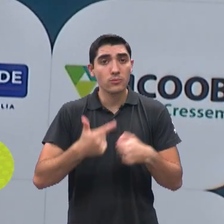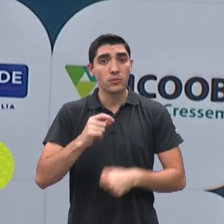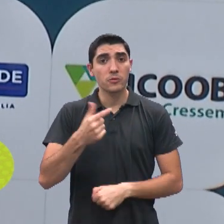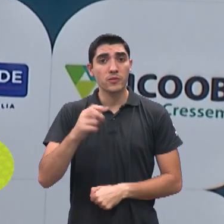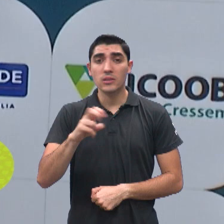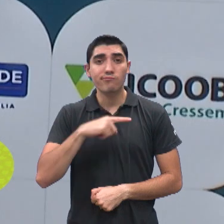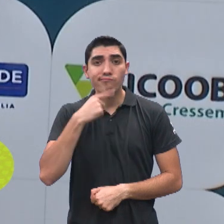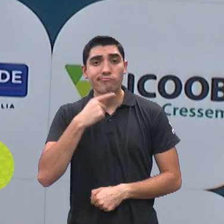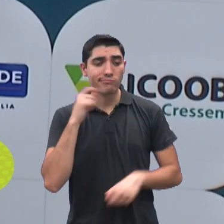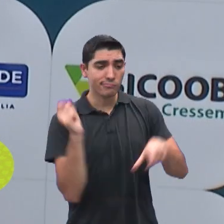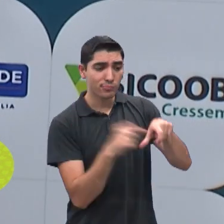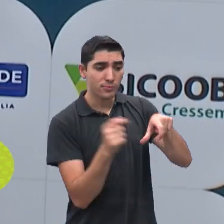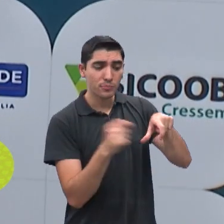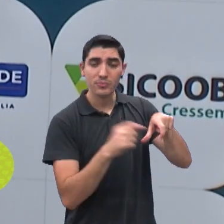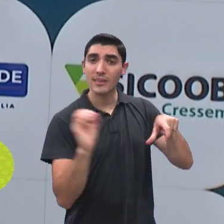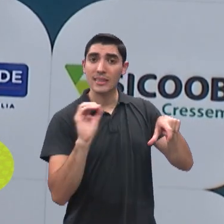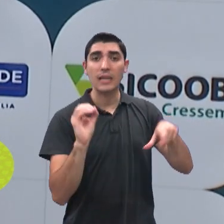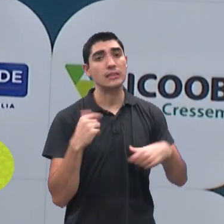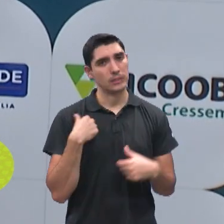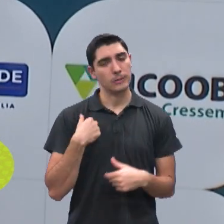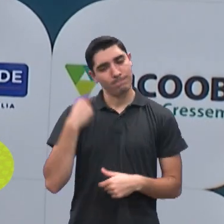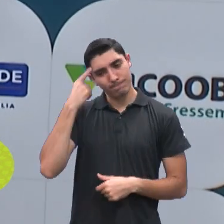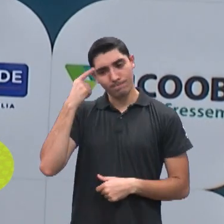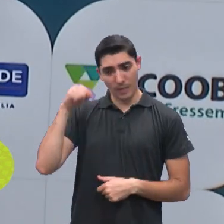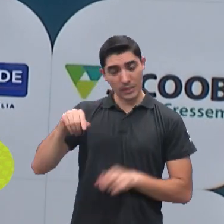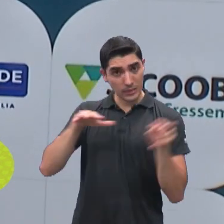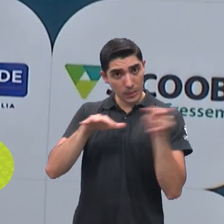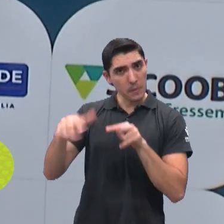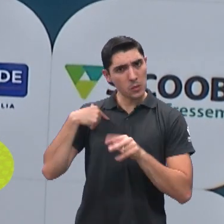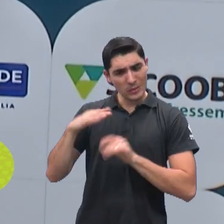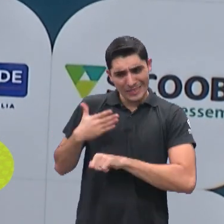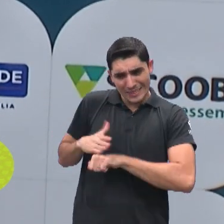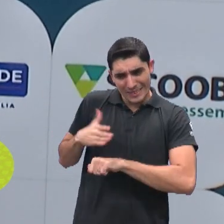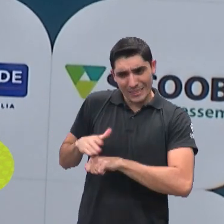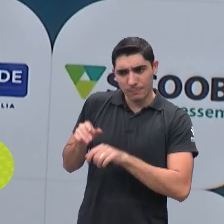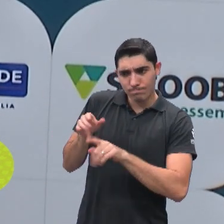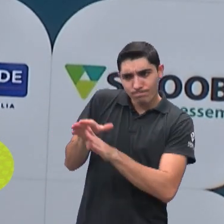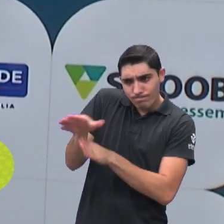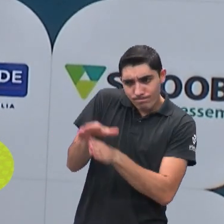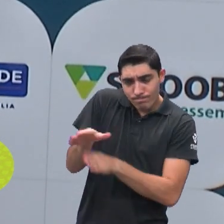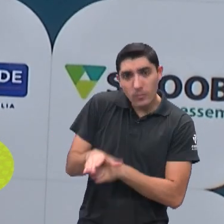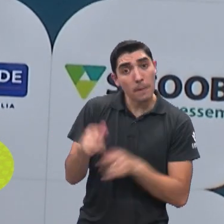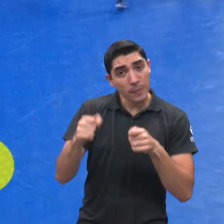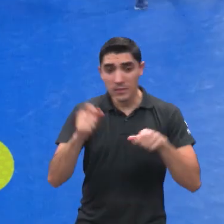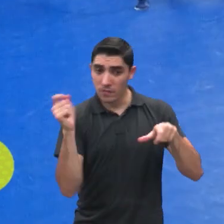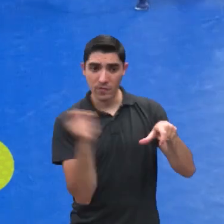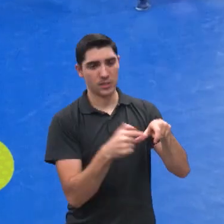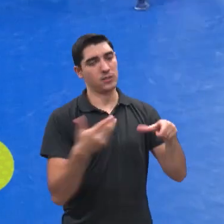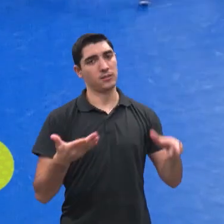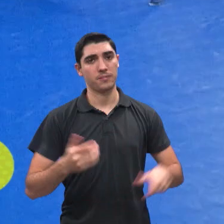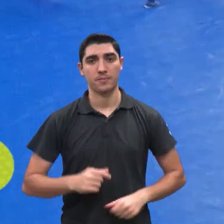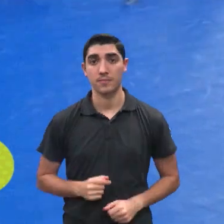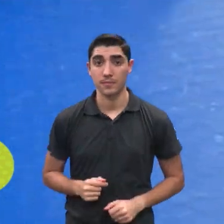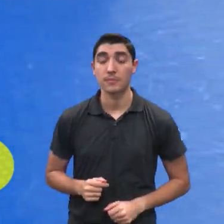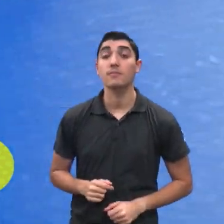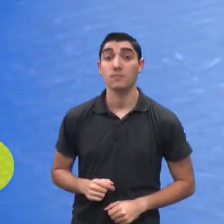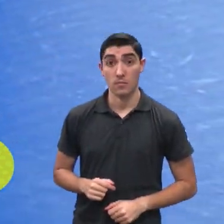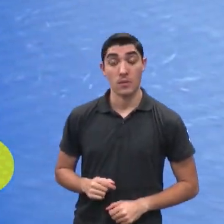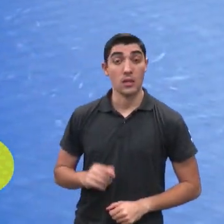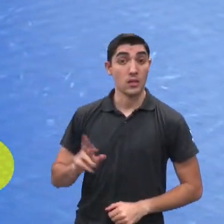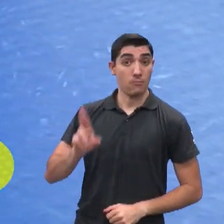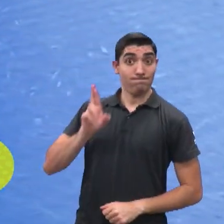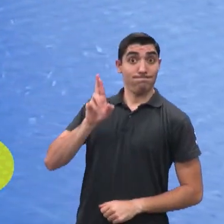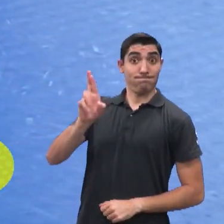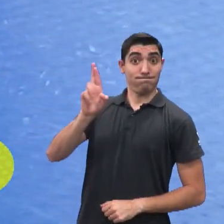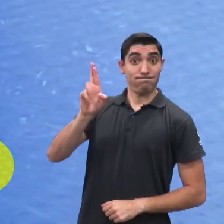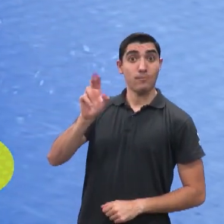o que eu venho fazendo essa semana aí, arrumar esses detalhes para a gente fazer os gols, que, né, para a gente vencer a gente precisa fazer gol. E a responsabilidade